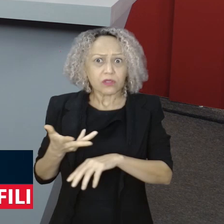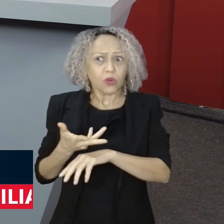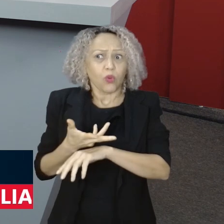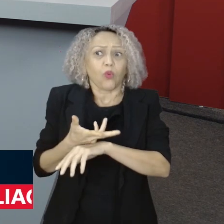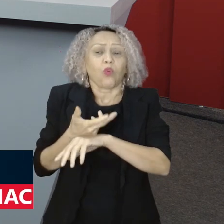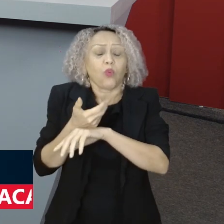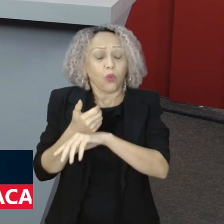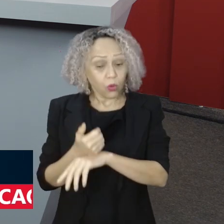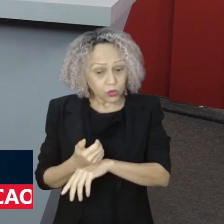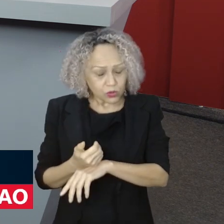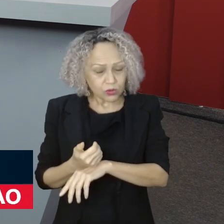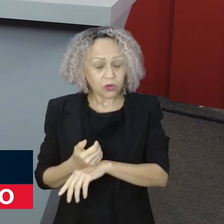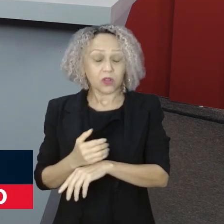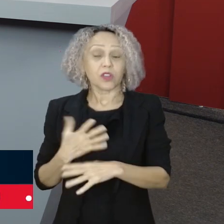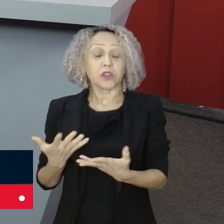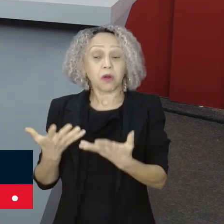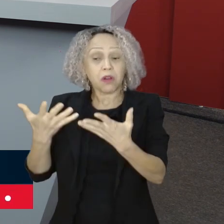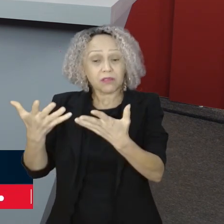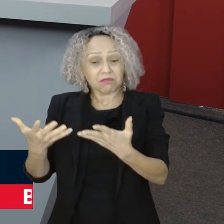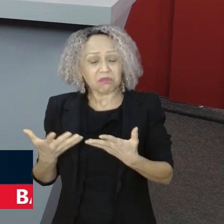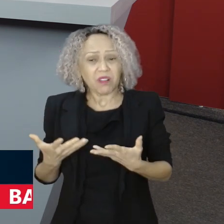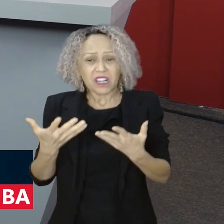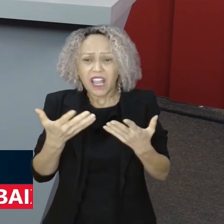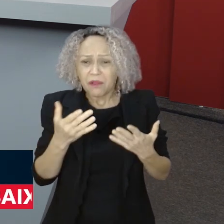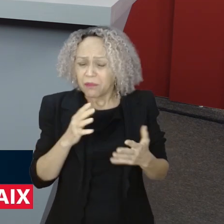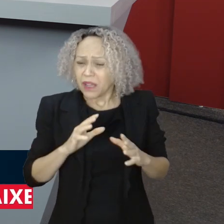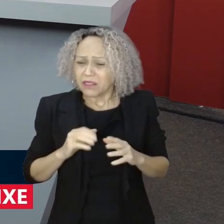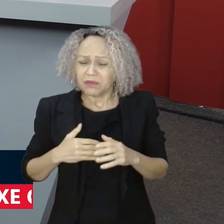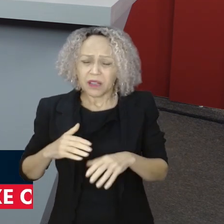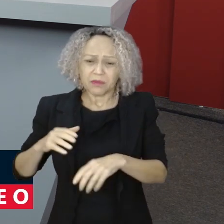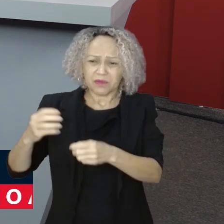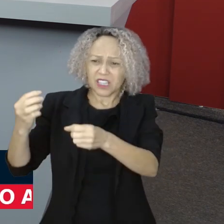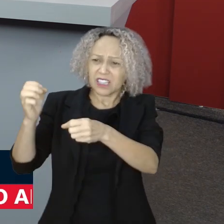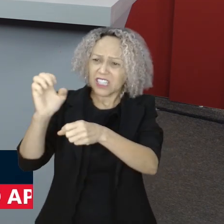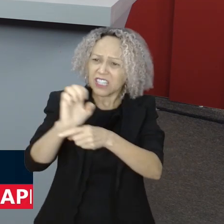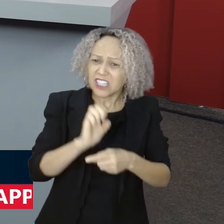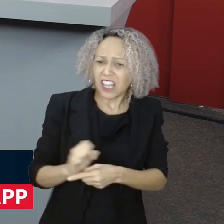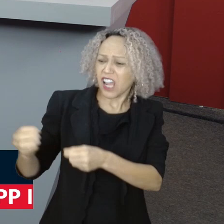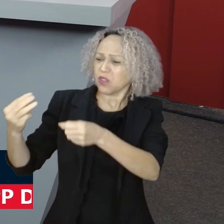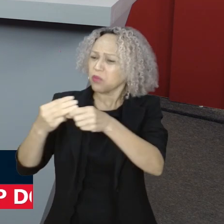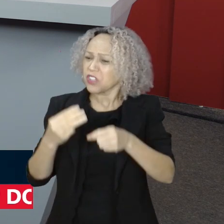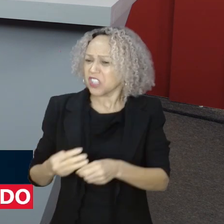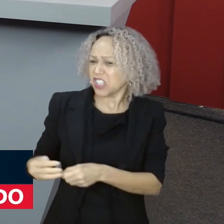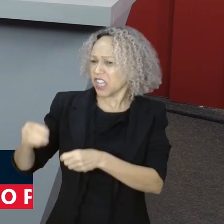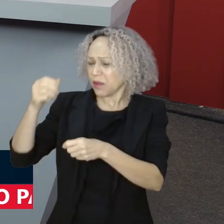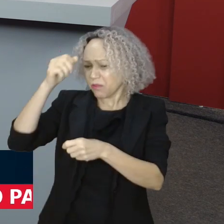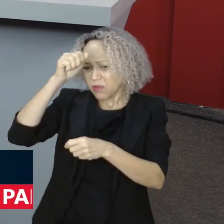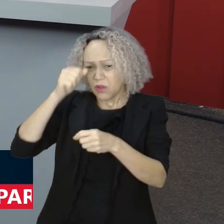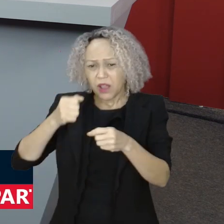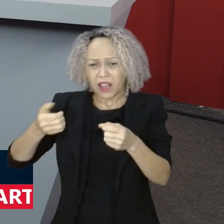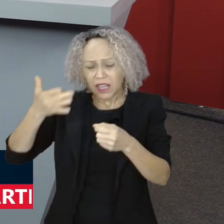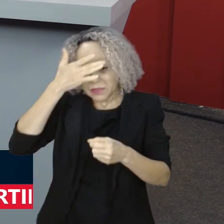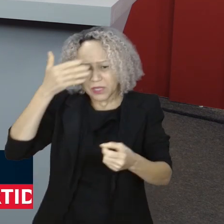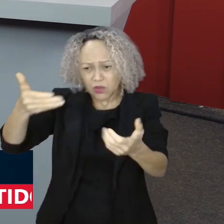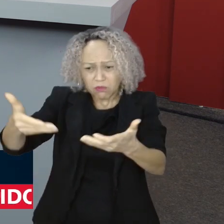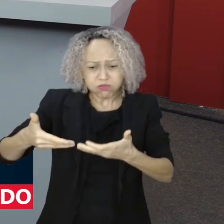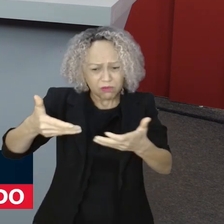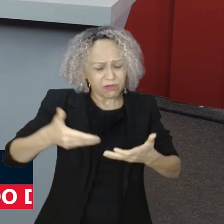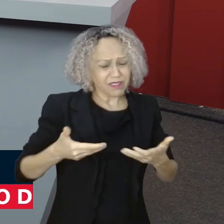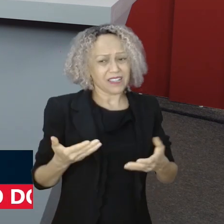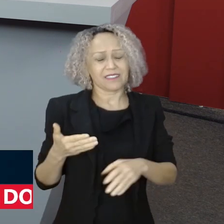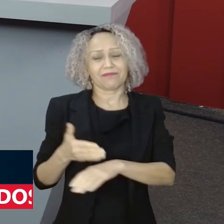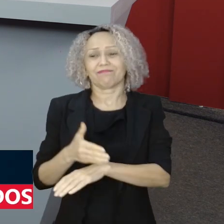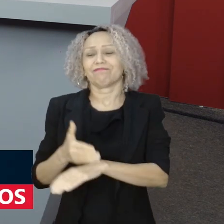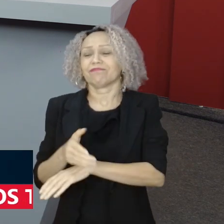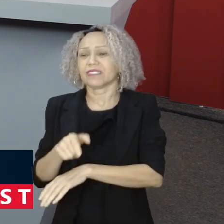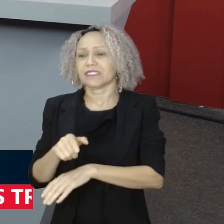da adesão, secretário. E eu queria também comentar, queria que você comentasse com a gente também a importância da relação entre os entes